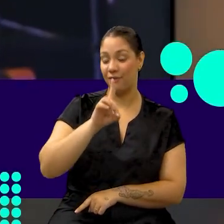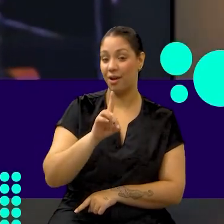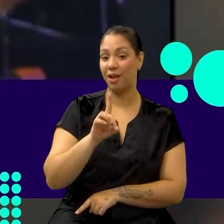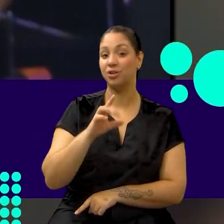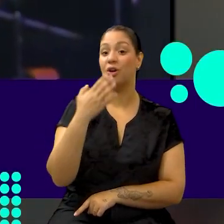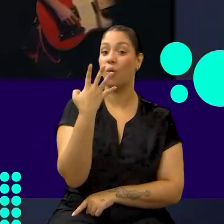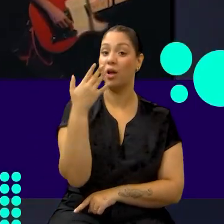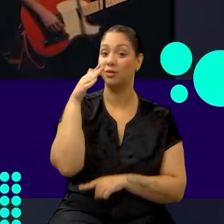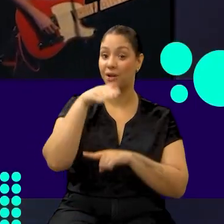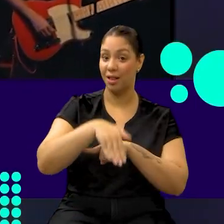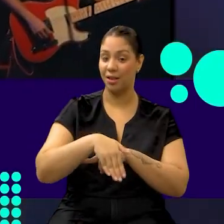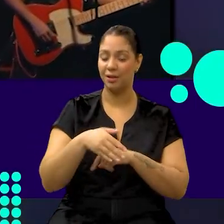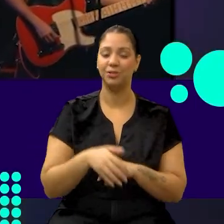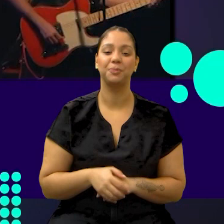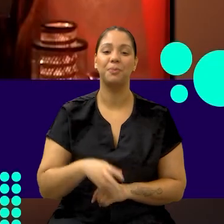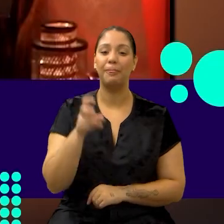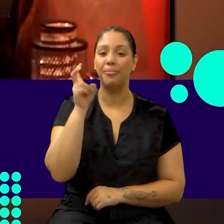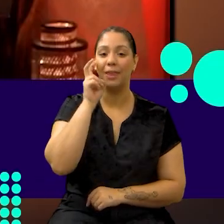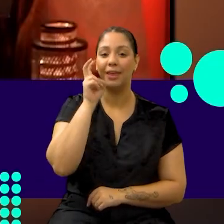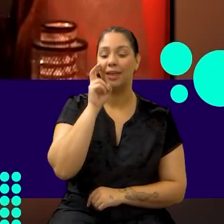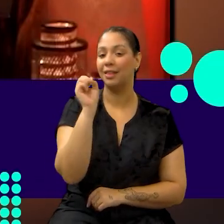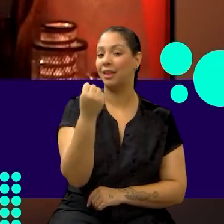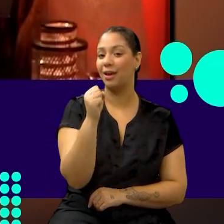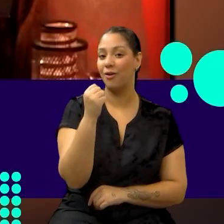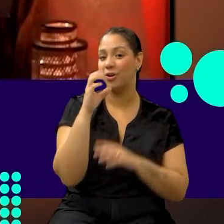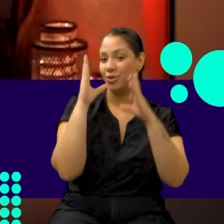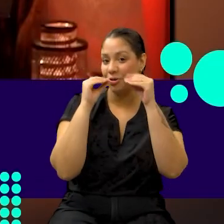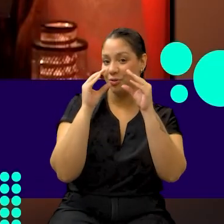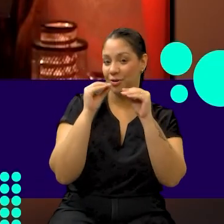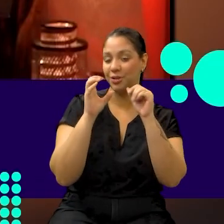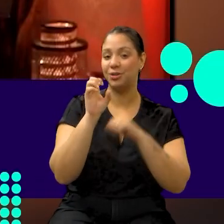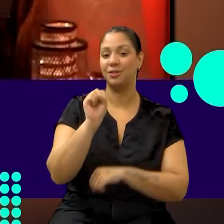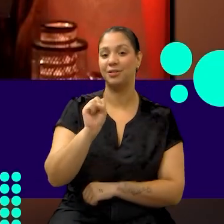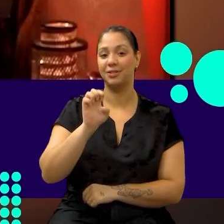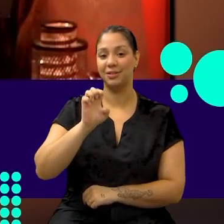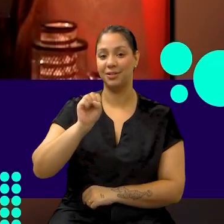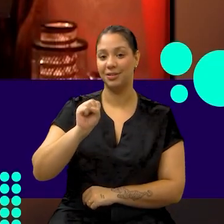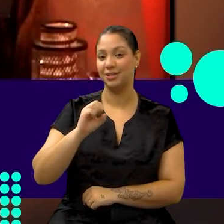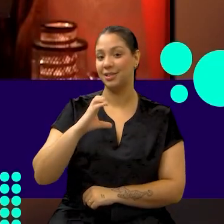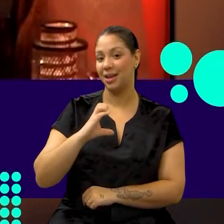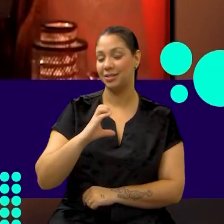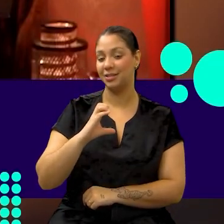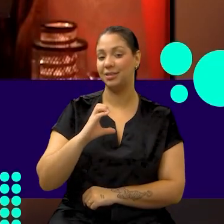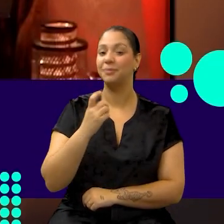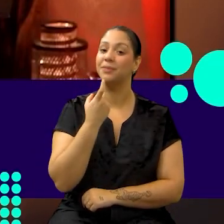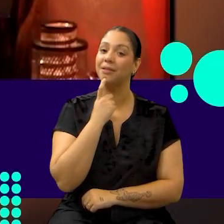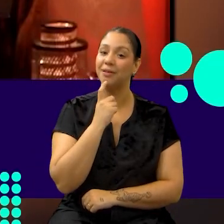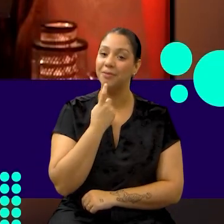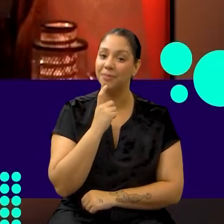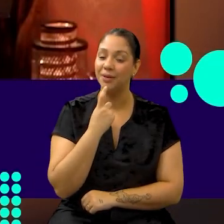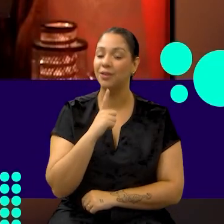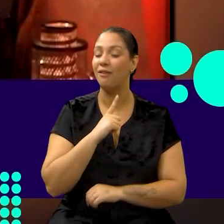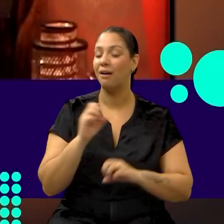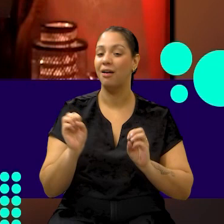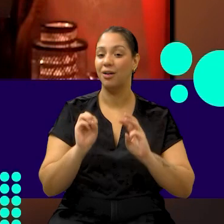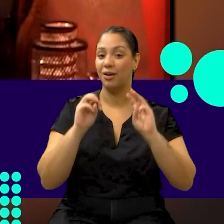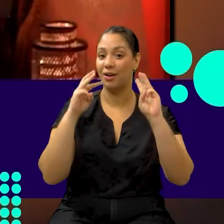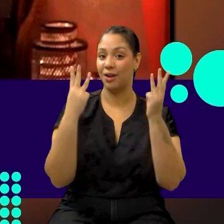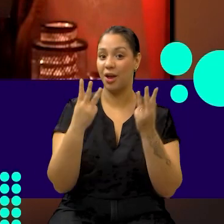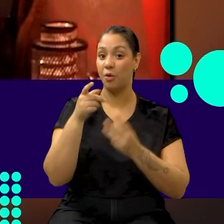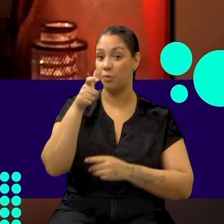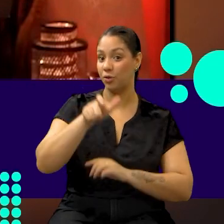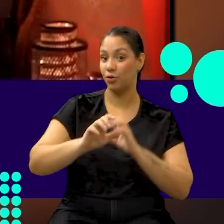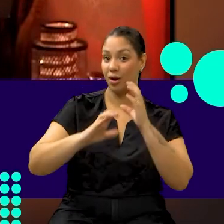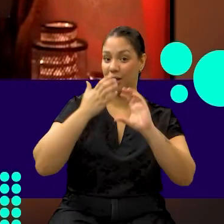no sábado, às 16h. Na quinta, às 20h, no Sesc Campinas, vai ter Ayrton Montarroios com o